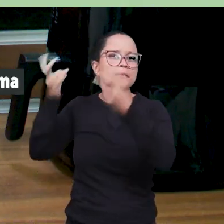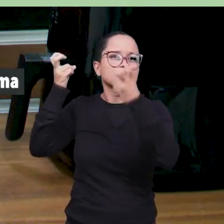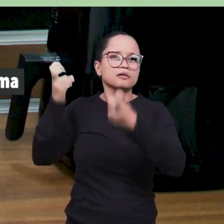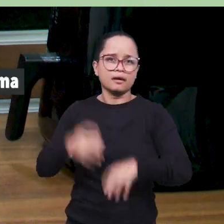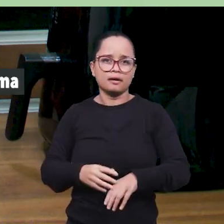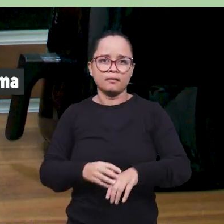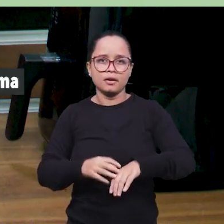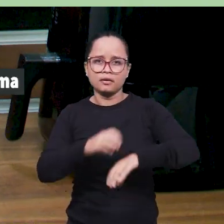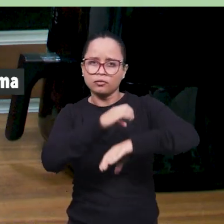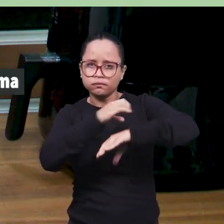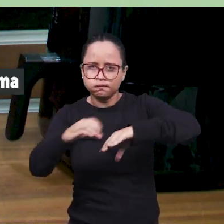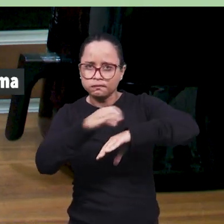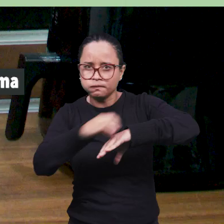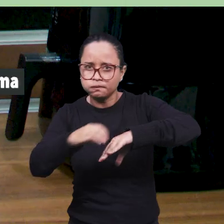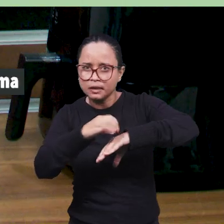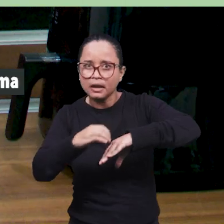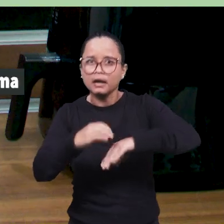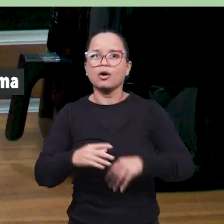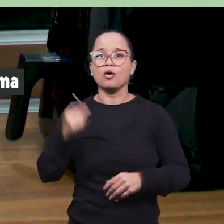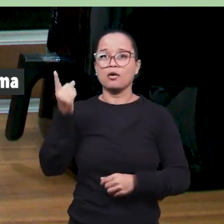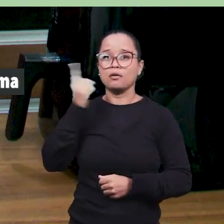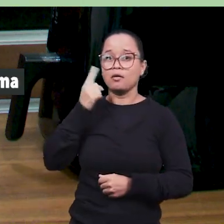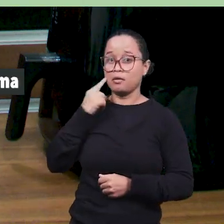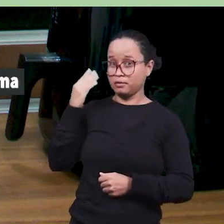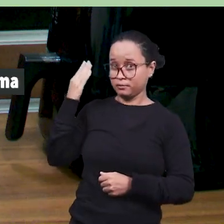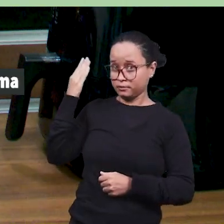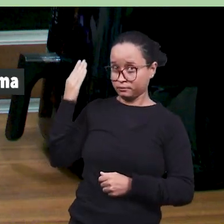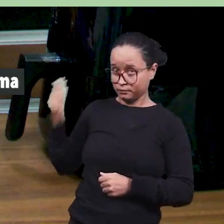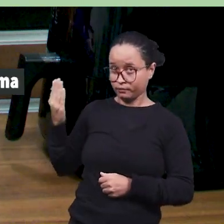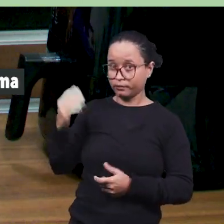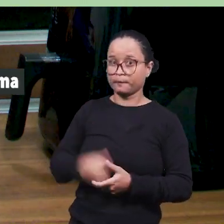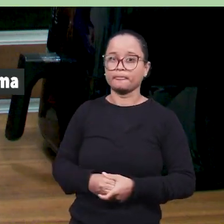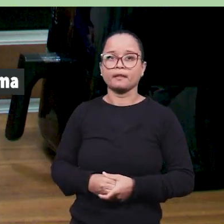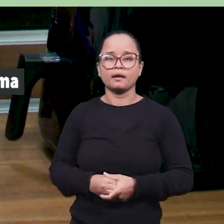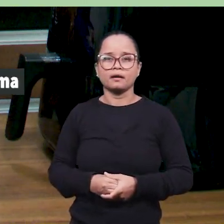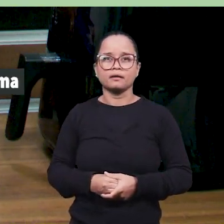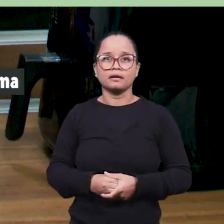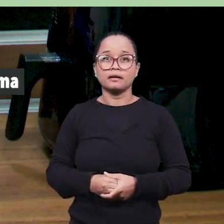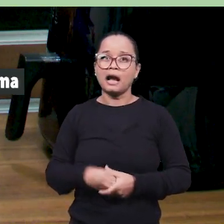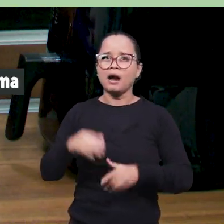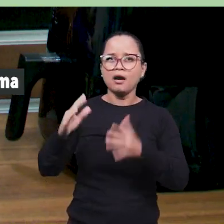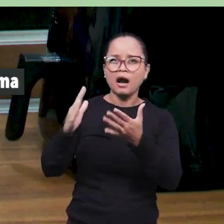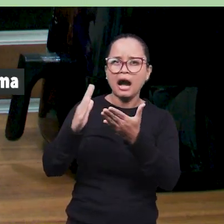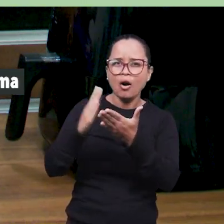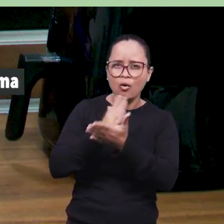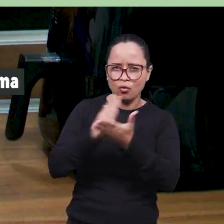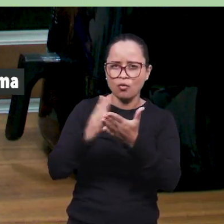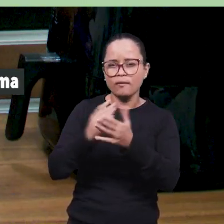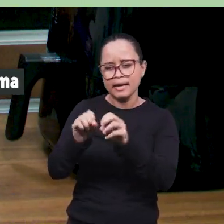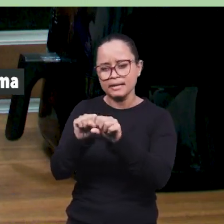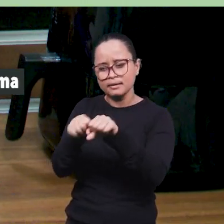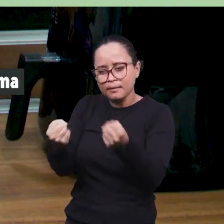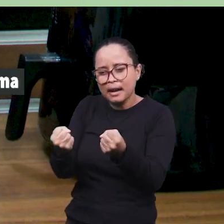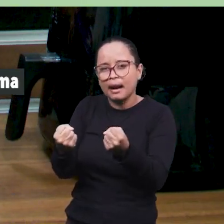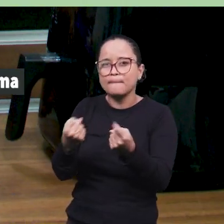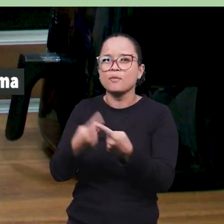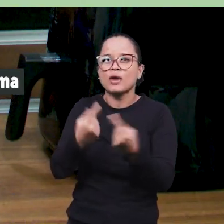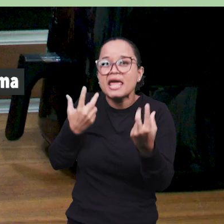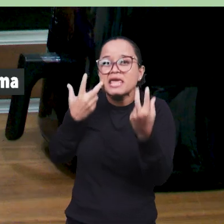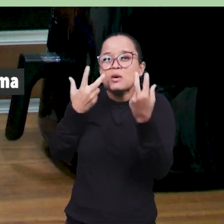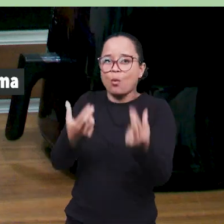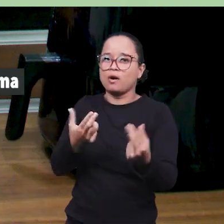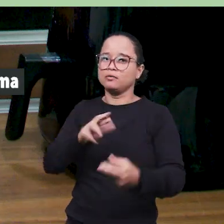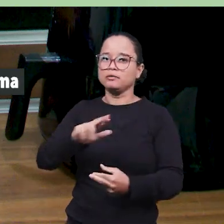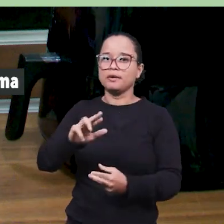um ou outro vai quebrar, porque ele nunca é igual. Mas olha que lindo, gente.